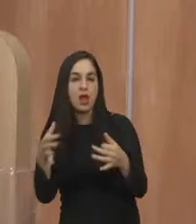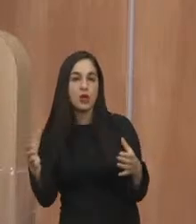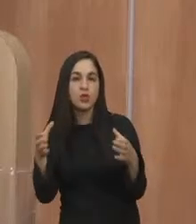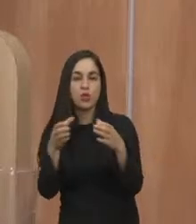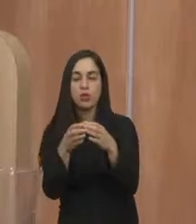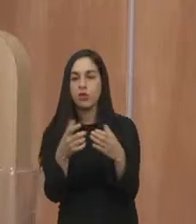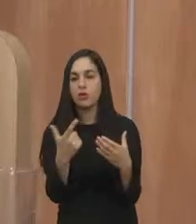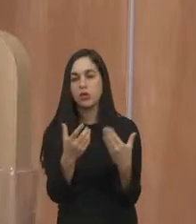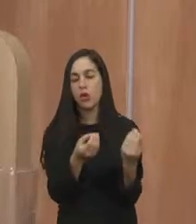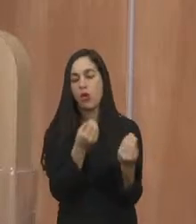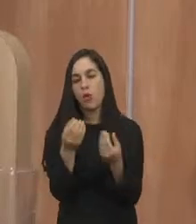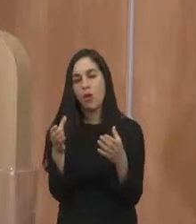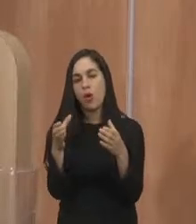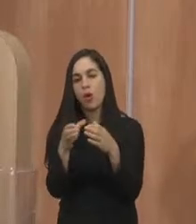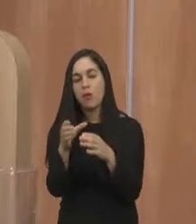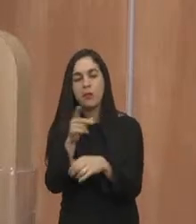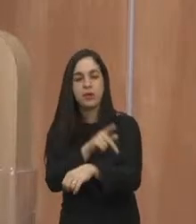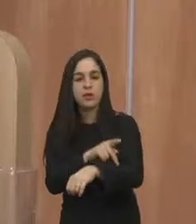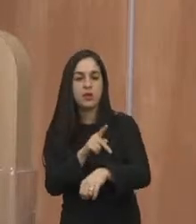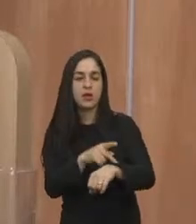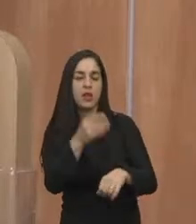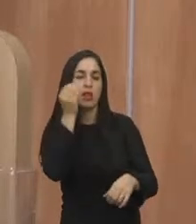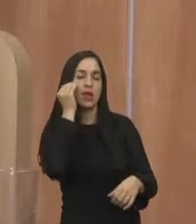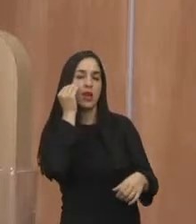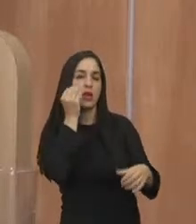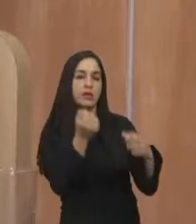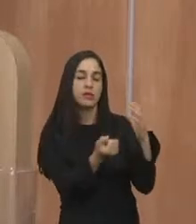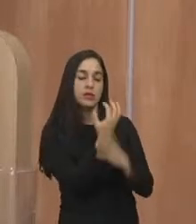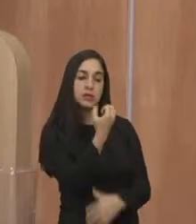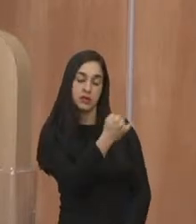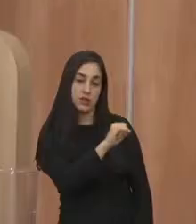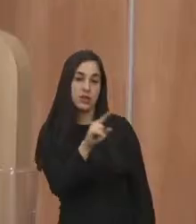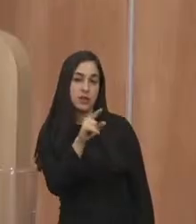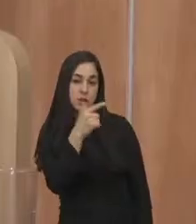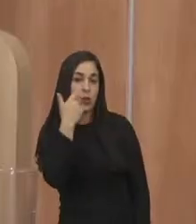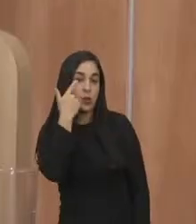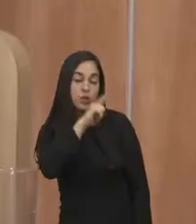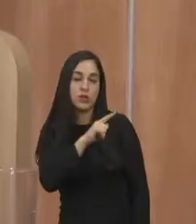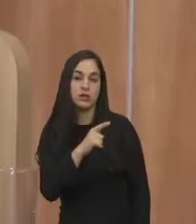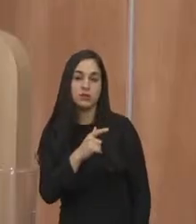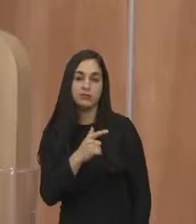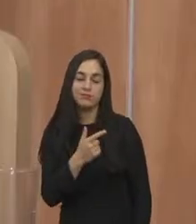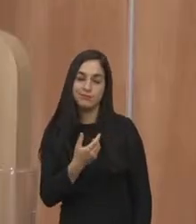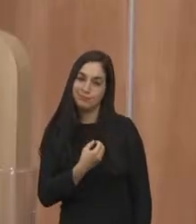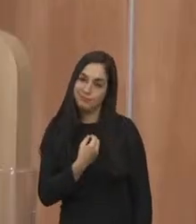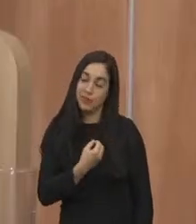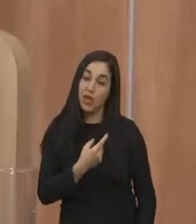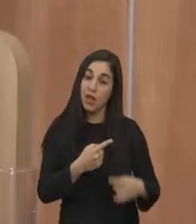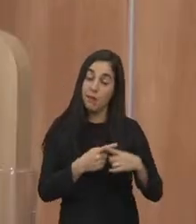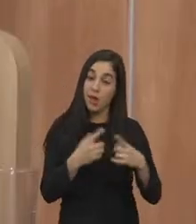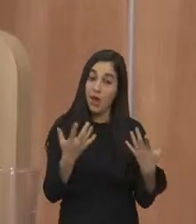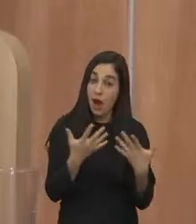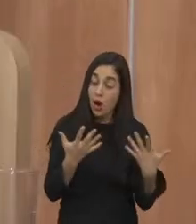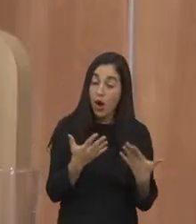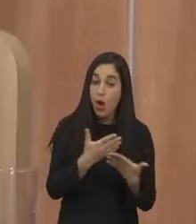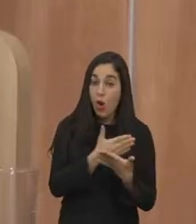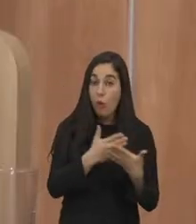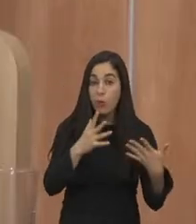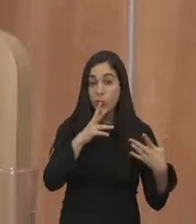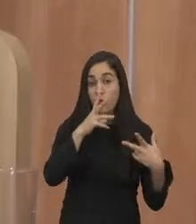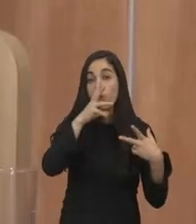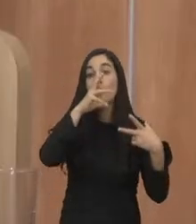como o grupo da pedagogia tentar construir alguma coisa se eles estavam sobrevivendo, entendeu? E agora, como eles estão criando base e raiz, eles